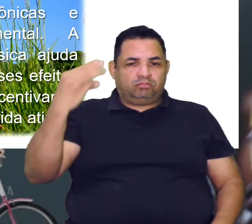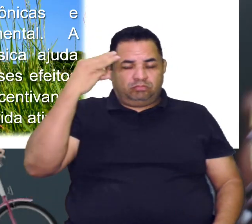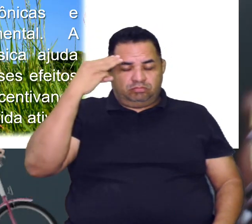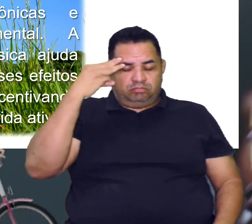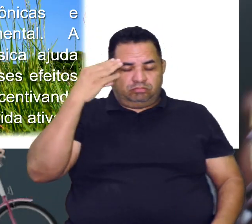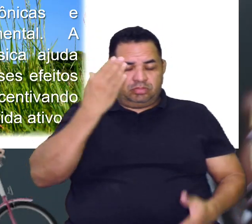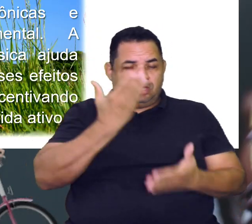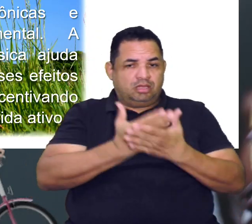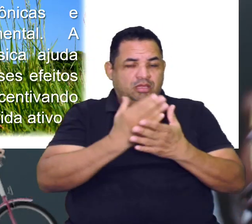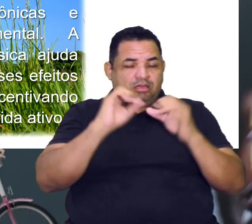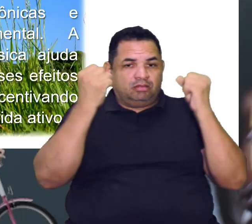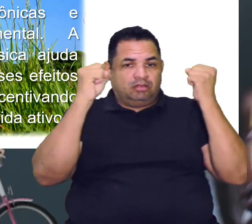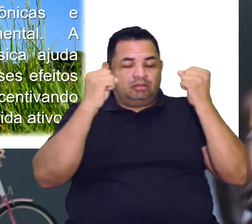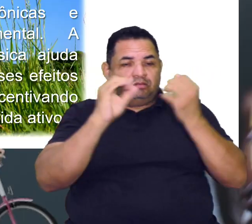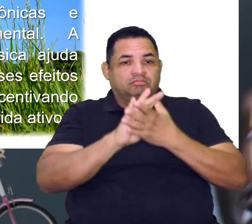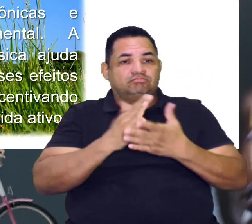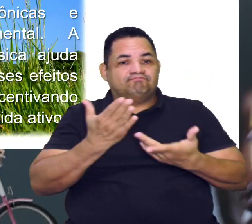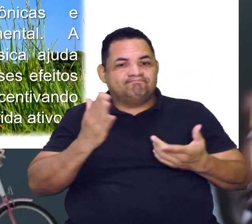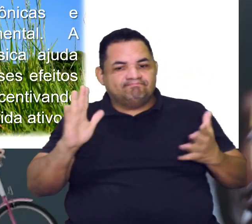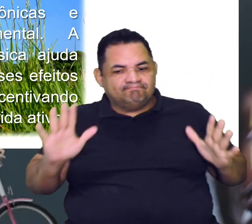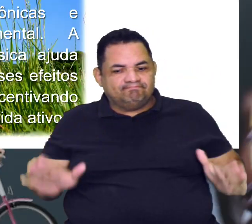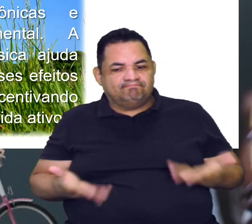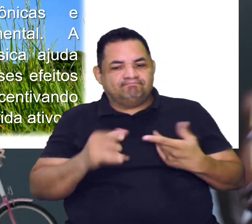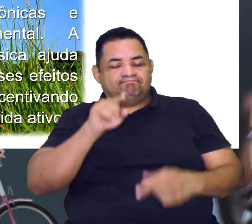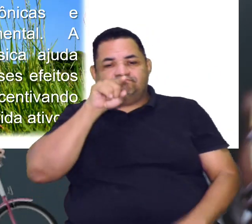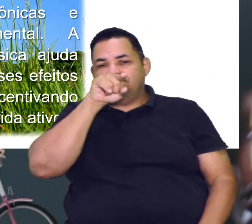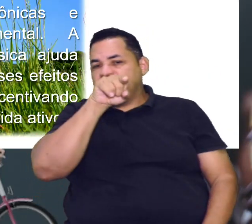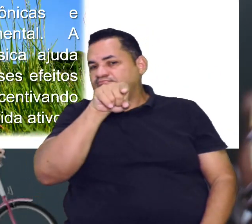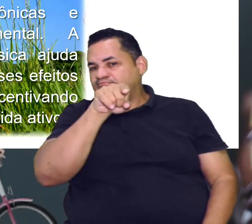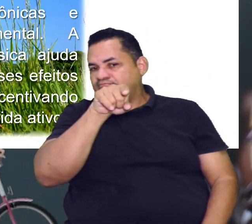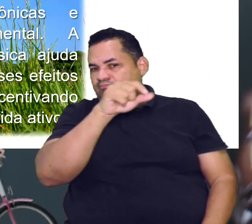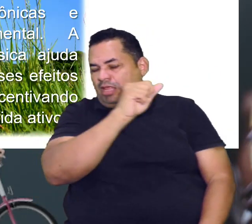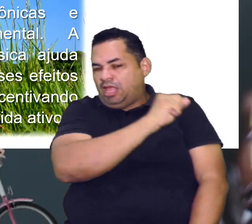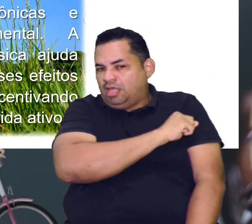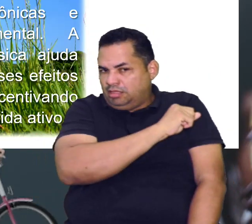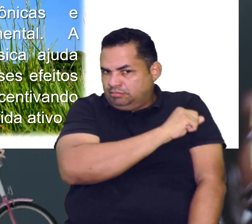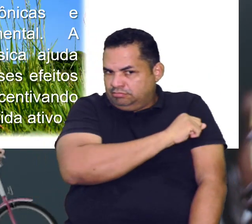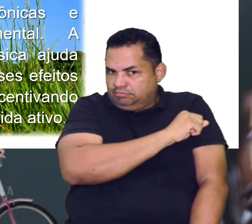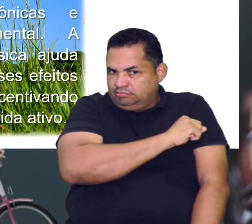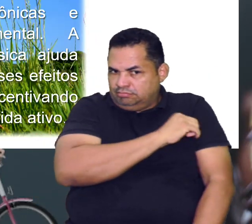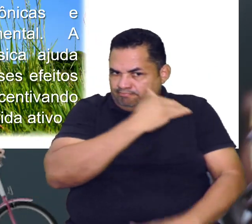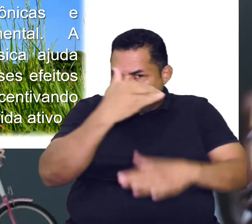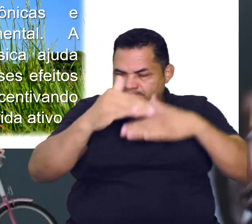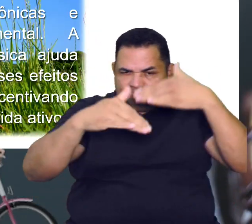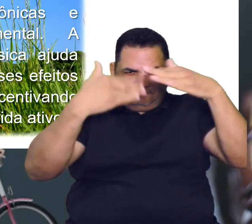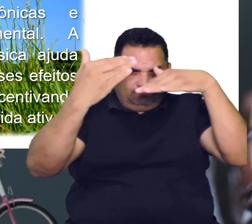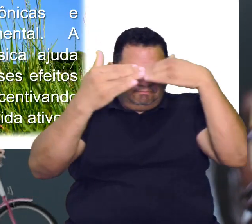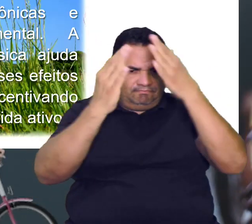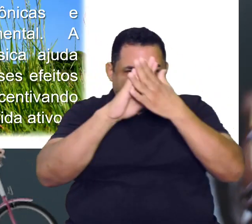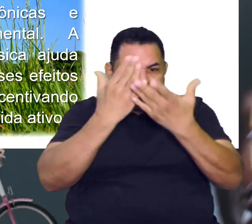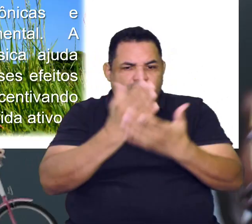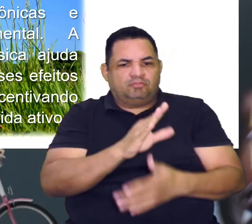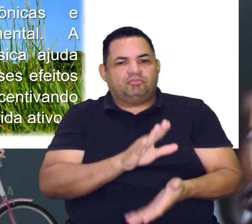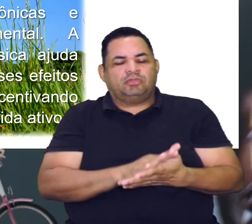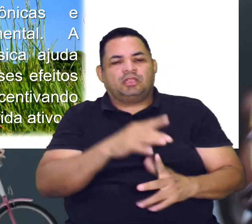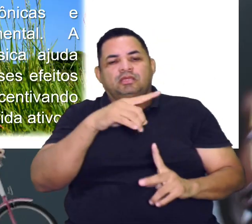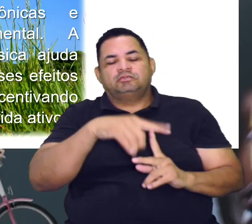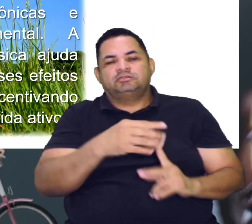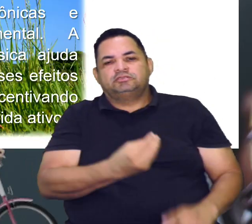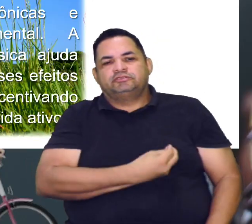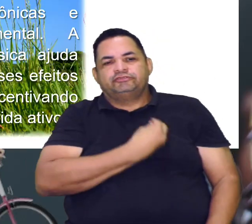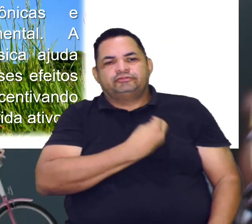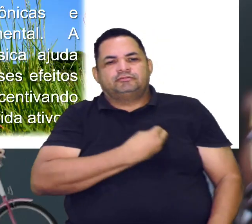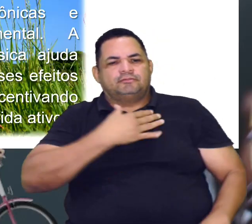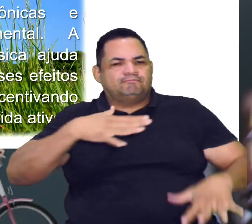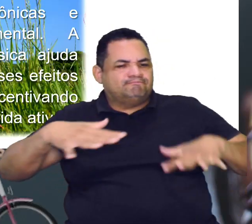as aulas de educação física, elas vêm para isso, para incentivar você, caríssimo estudante, a desenvolver um estilo de vida mais